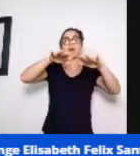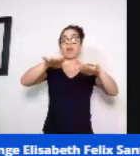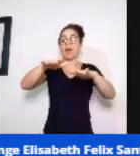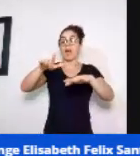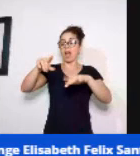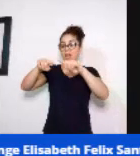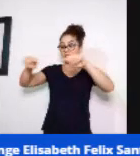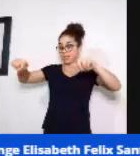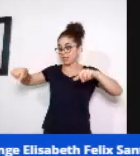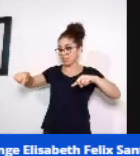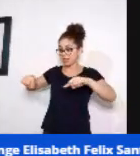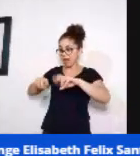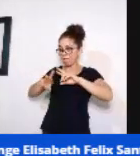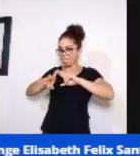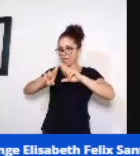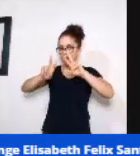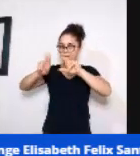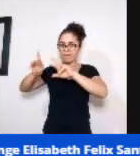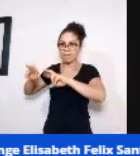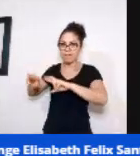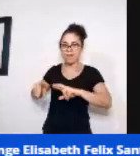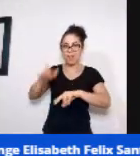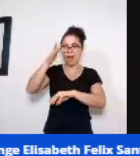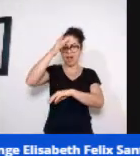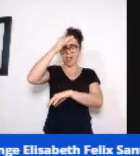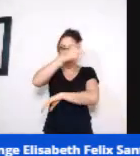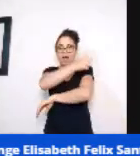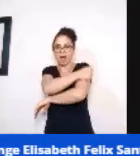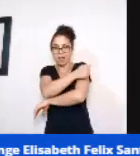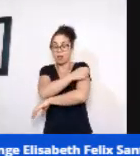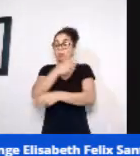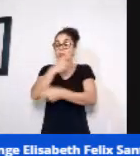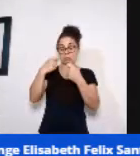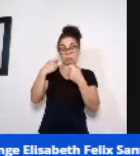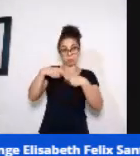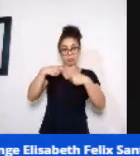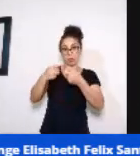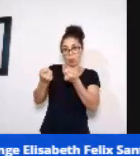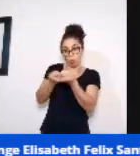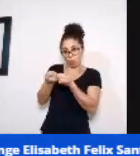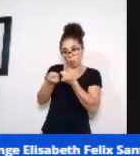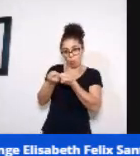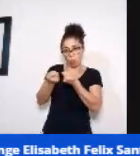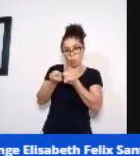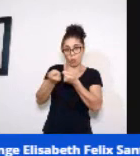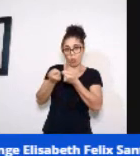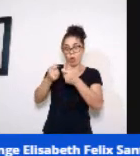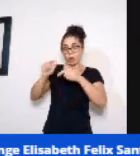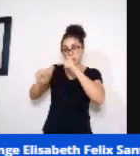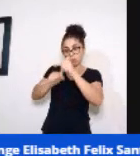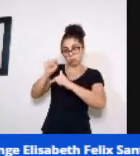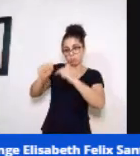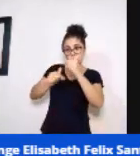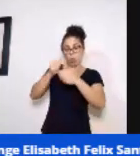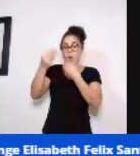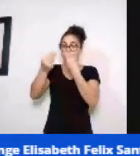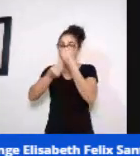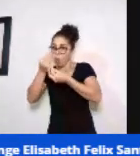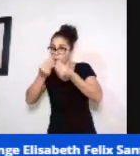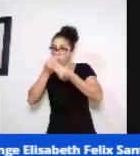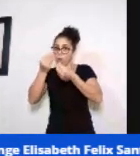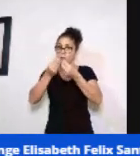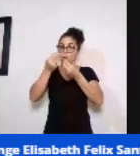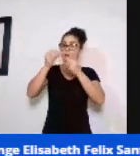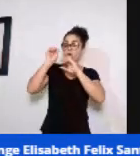eu precisava ajustar, a unidade precisava ajustar o seu trabalho de modo a atender essas particularidades. E